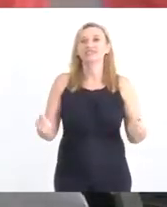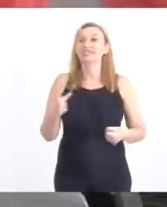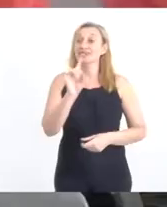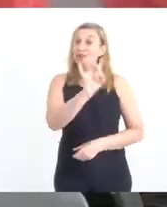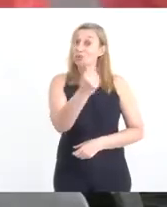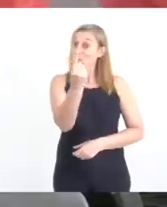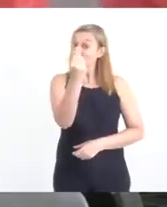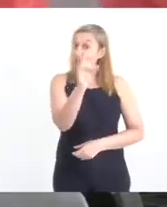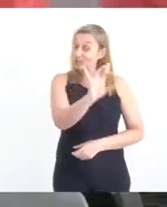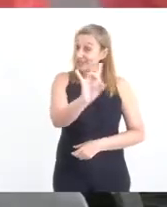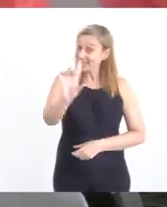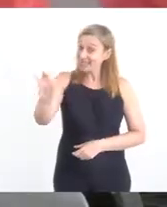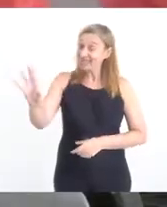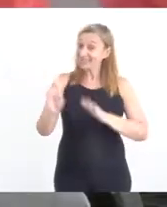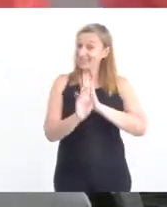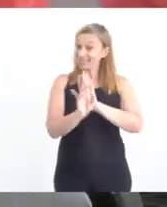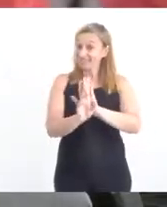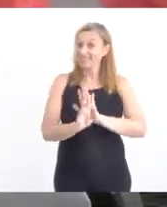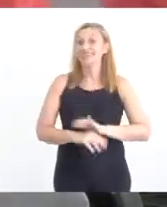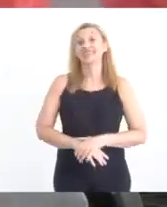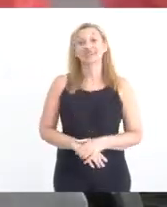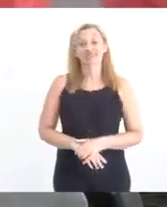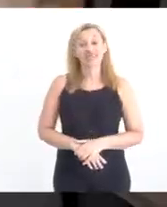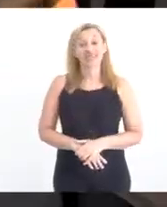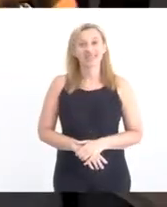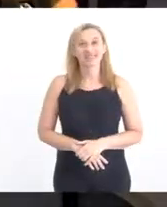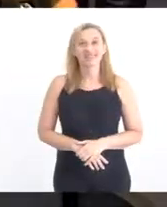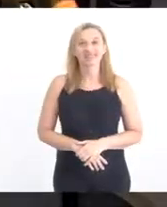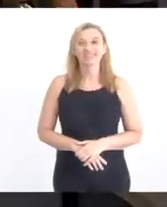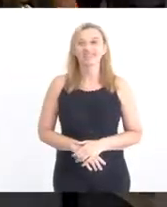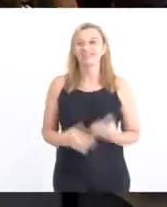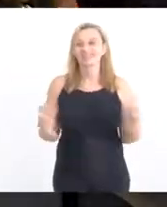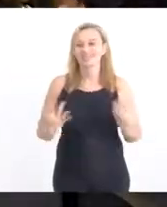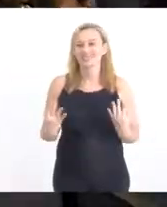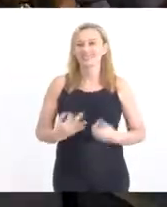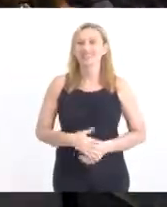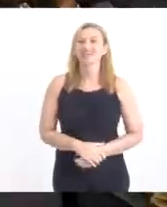onde é o musical.ly